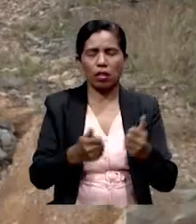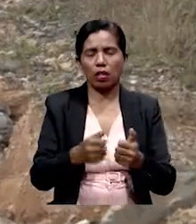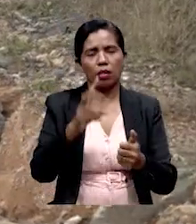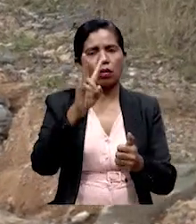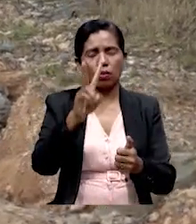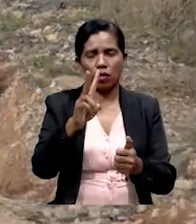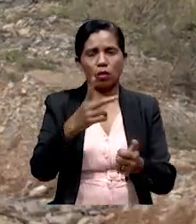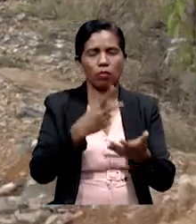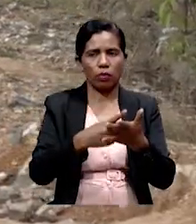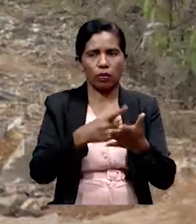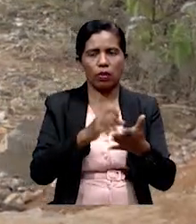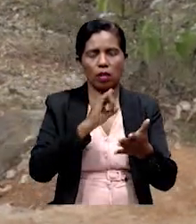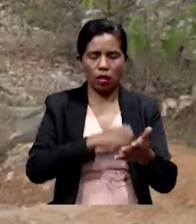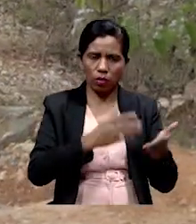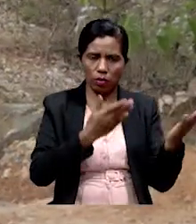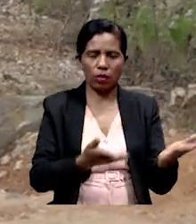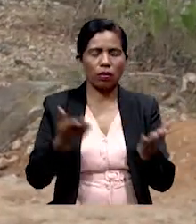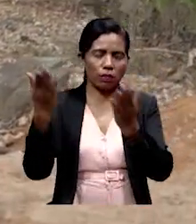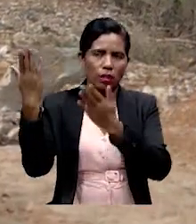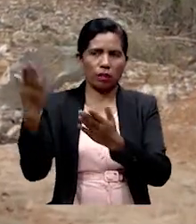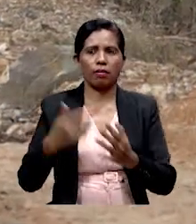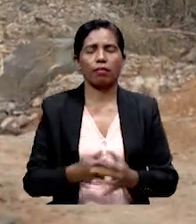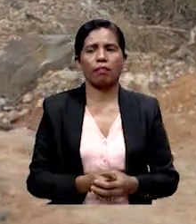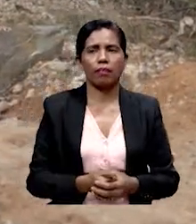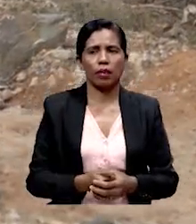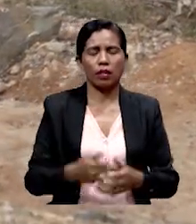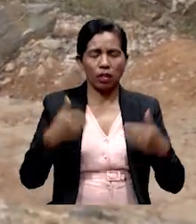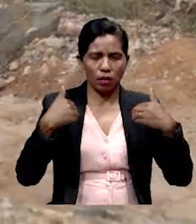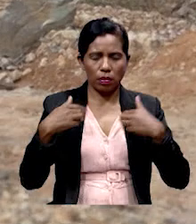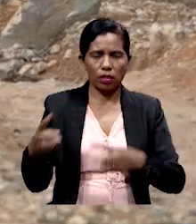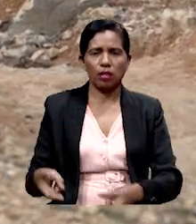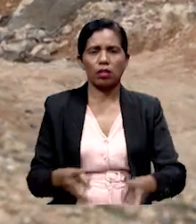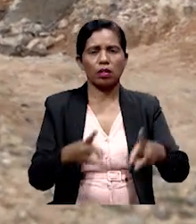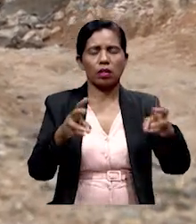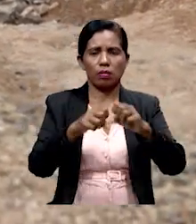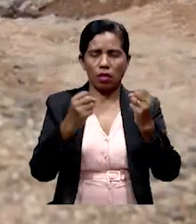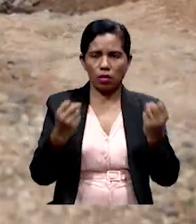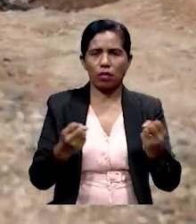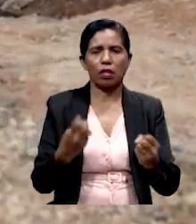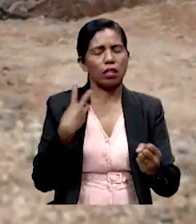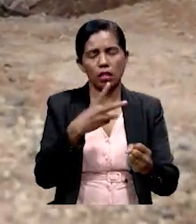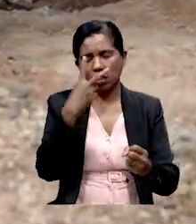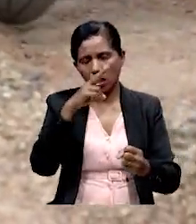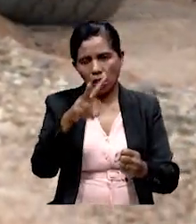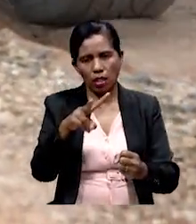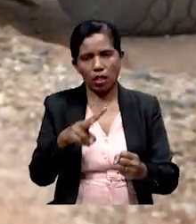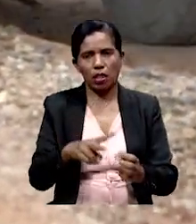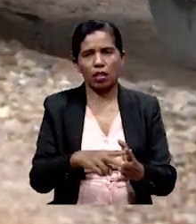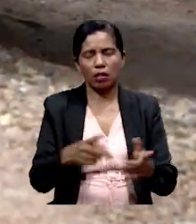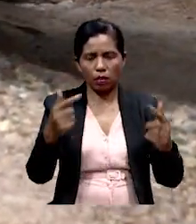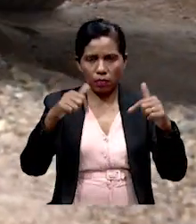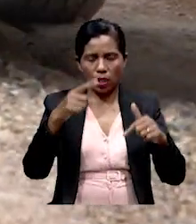proposta hau submete ona hinaba ti ha mos strada ne bema kondisau na tia data ita hare rasi komata so silence